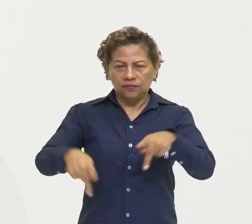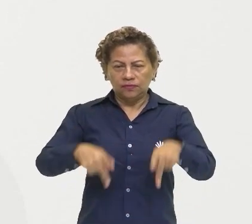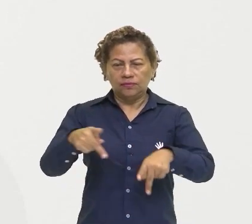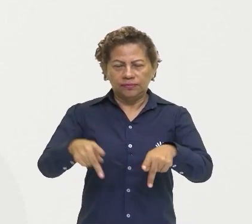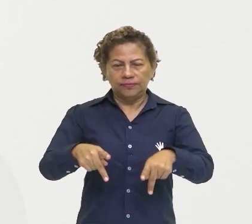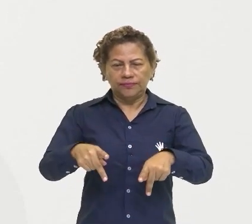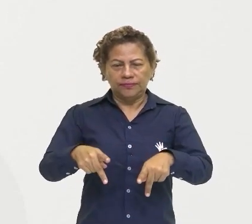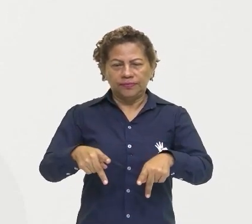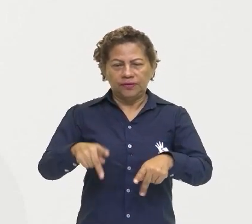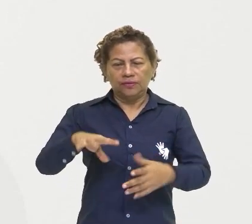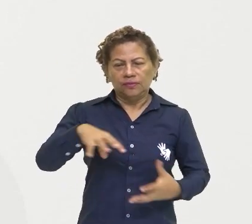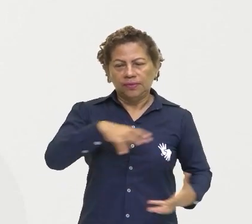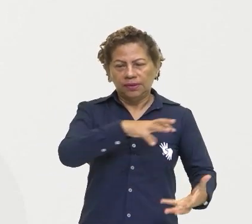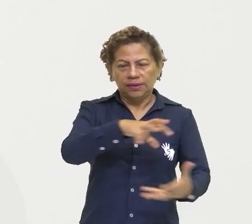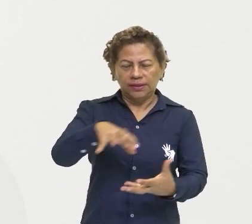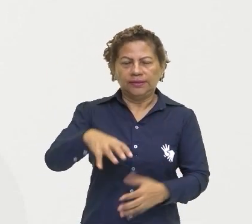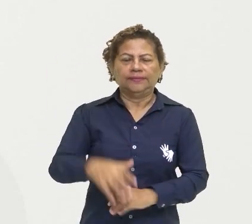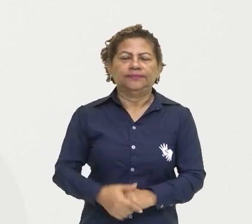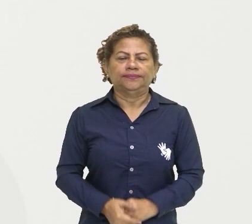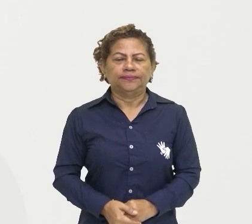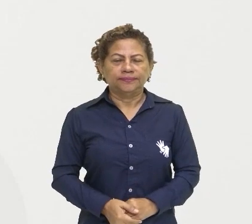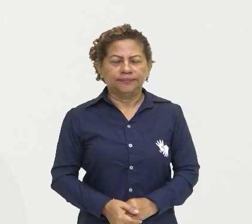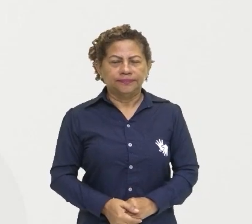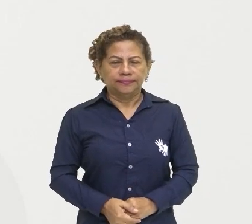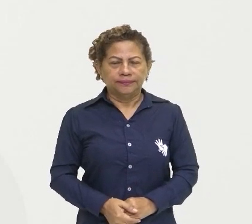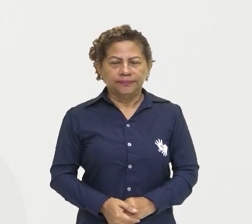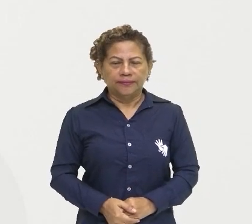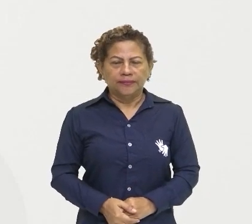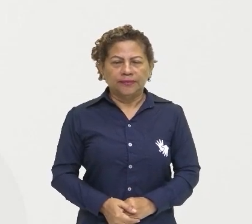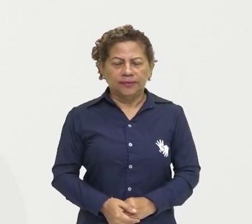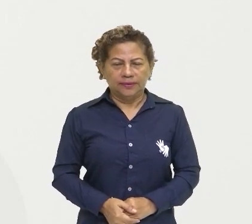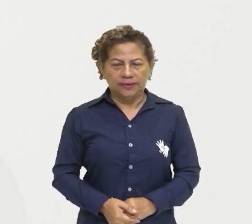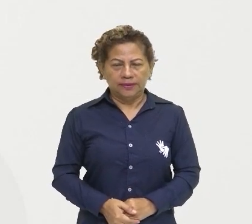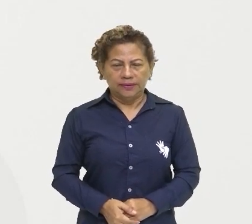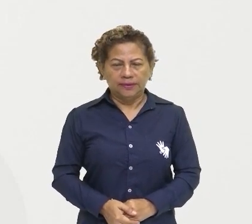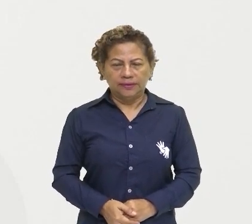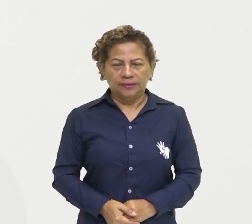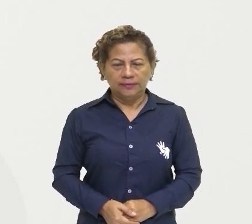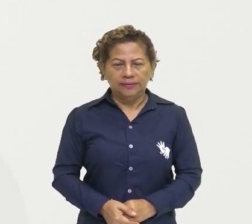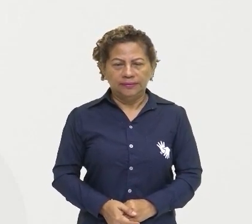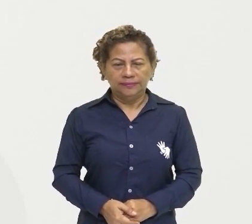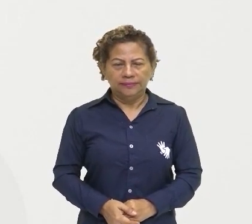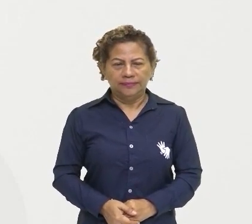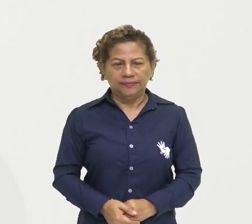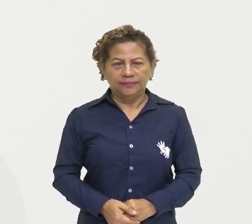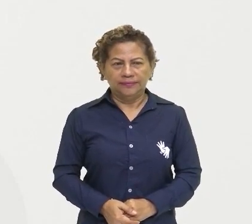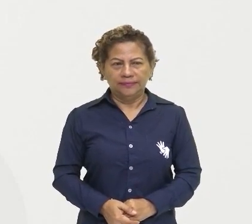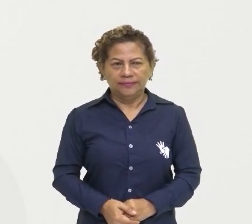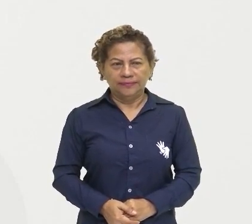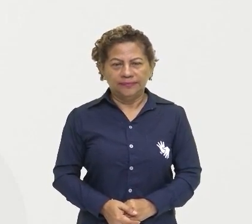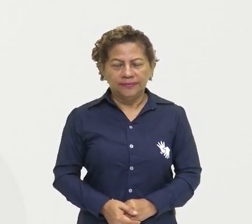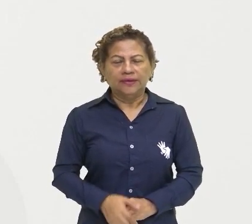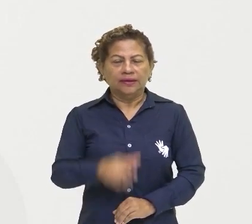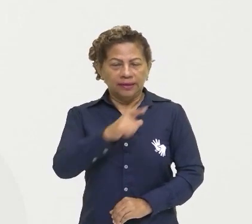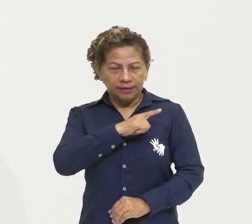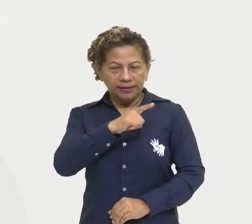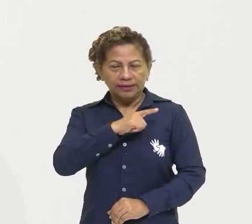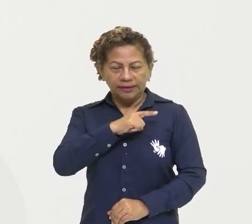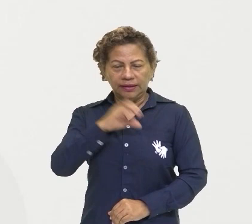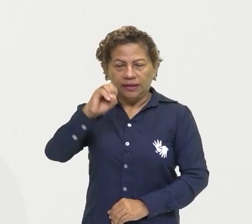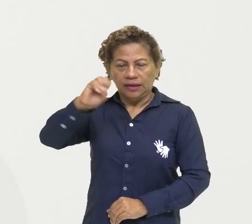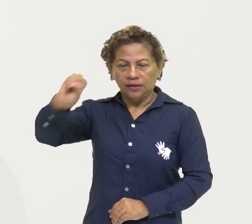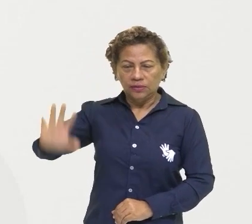por fim, o continente menos povoado, tá certo? O menos populoso, perdão, que é a Oceania, com cerca